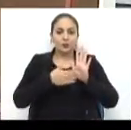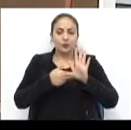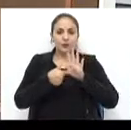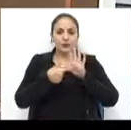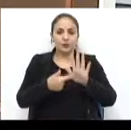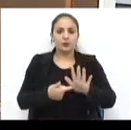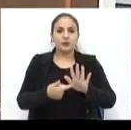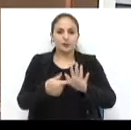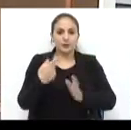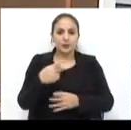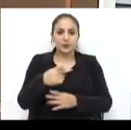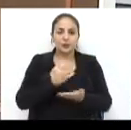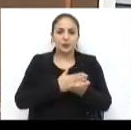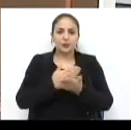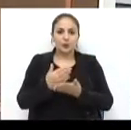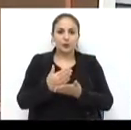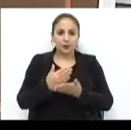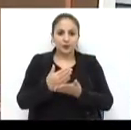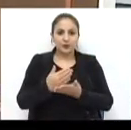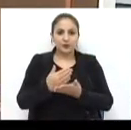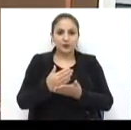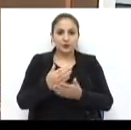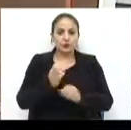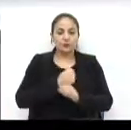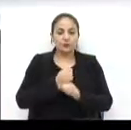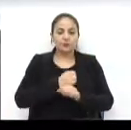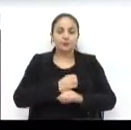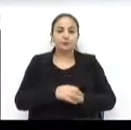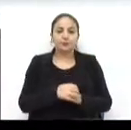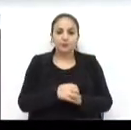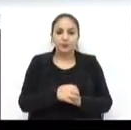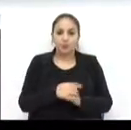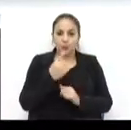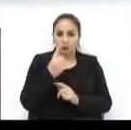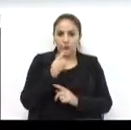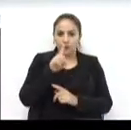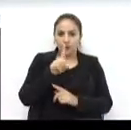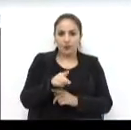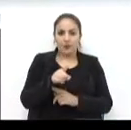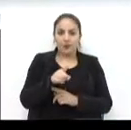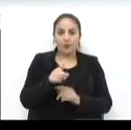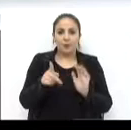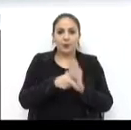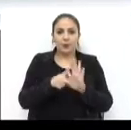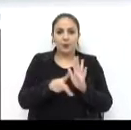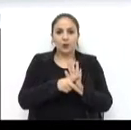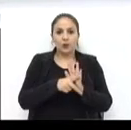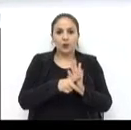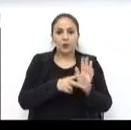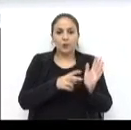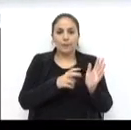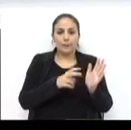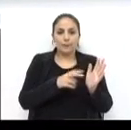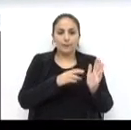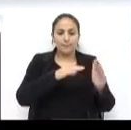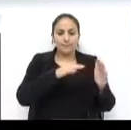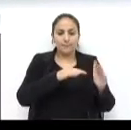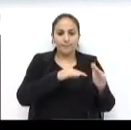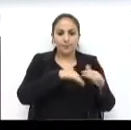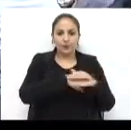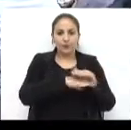propostas apresentadas por ele no início do terceiro mandato. Uma delas institui o Banco de Milhagens, que